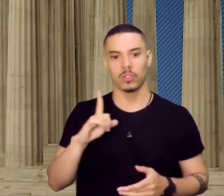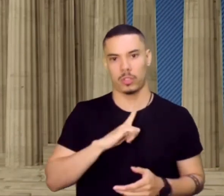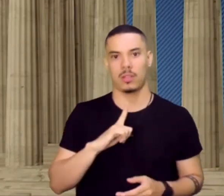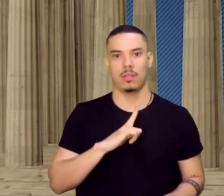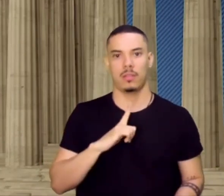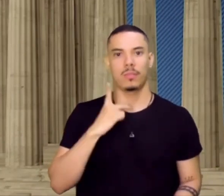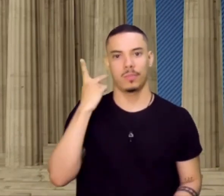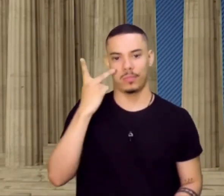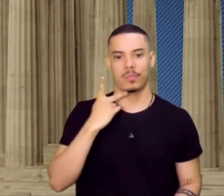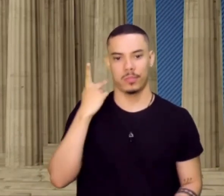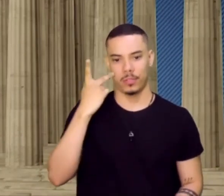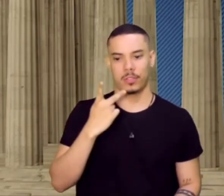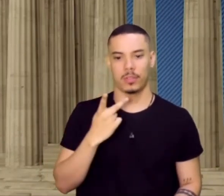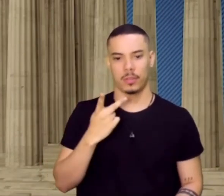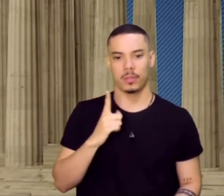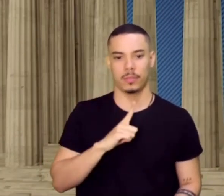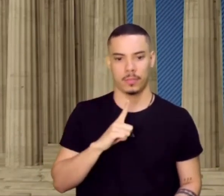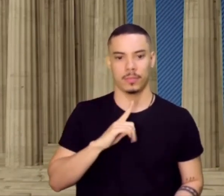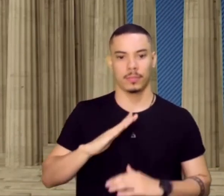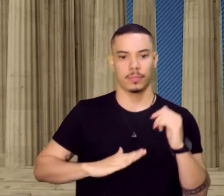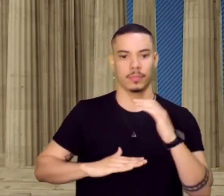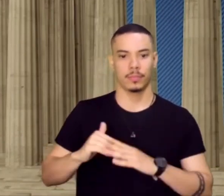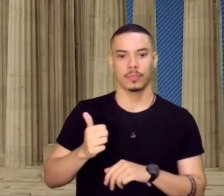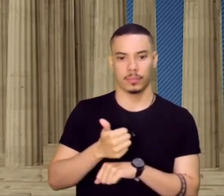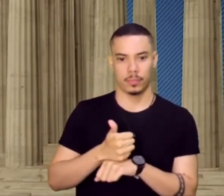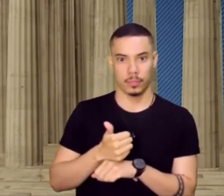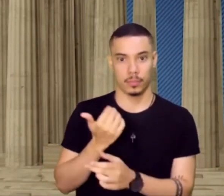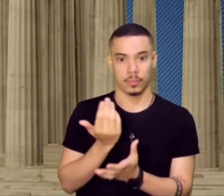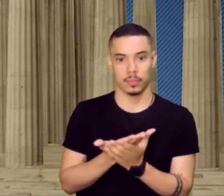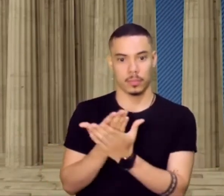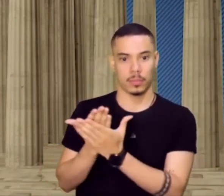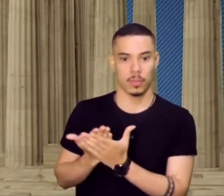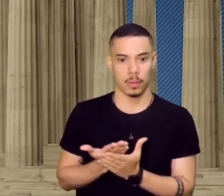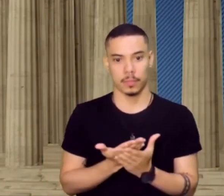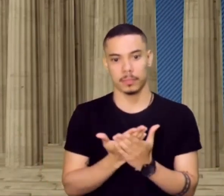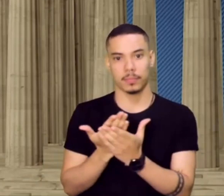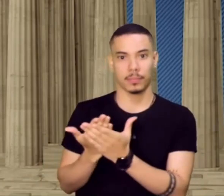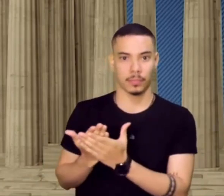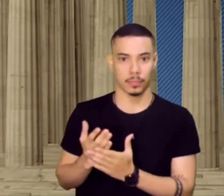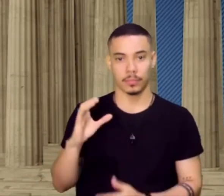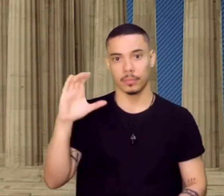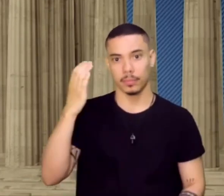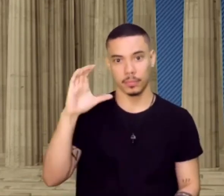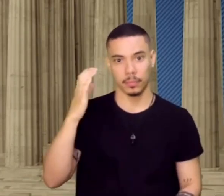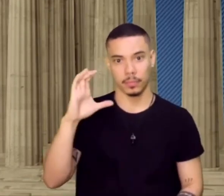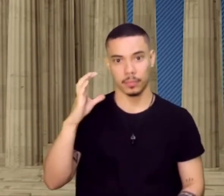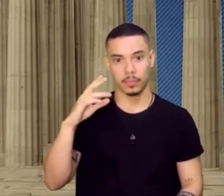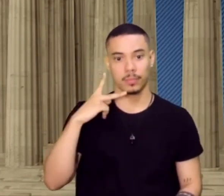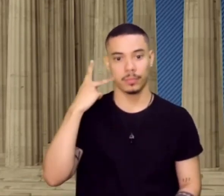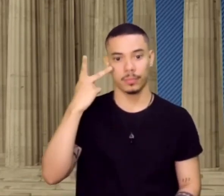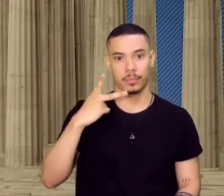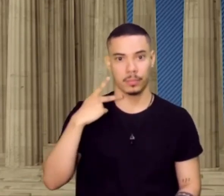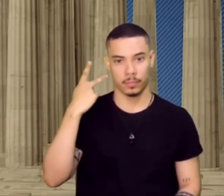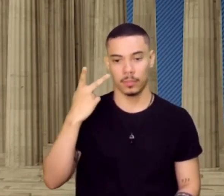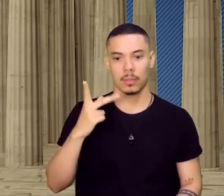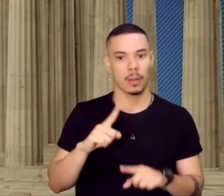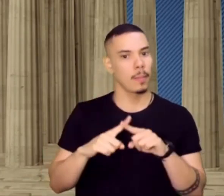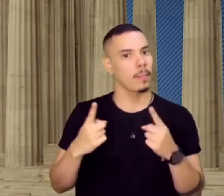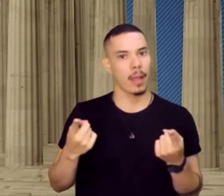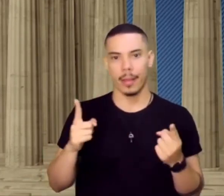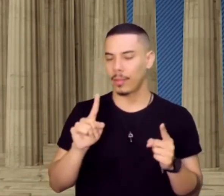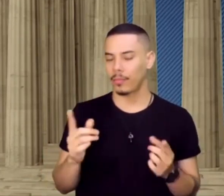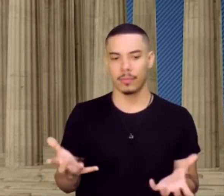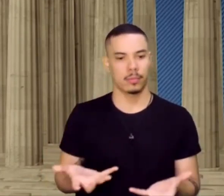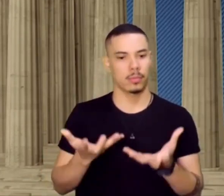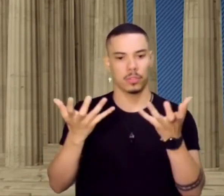política. Tem até o profissional, que é o estudioso intelectual, o cientista político. Só que ele não vai incentivar